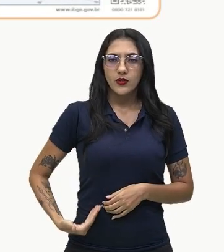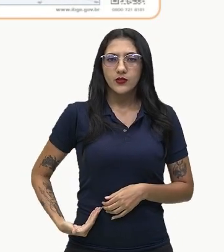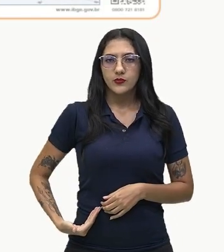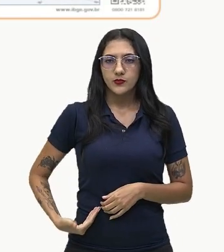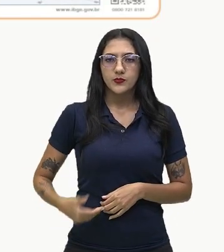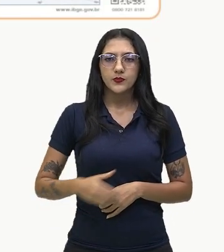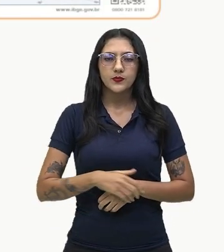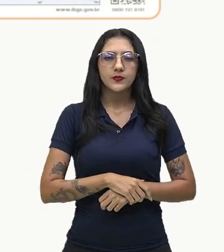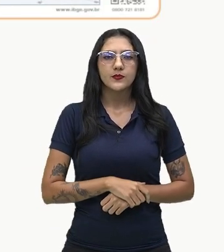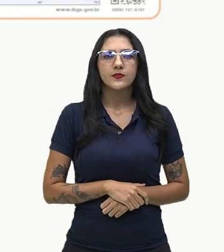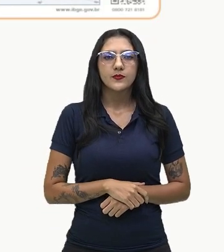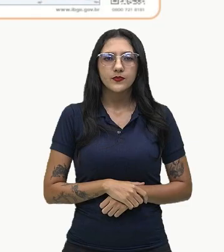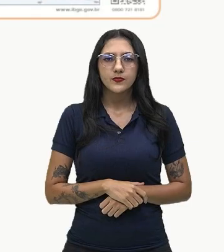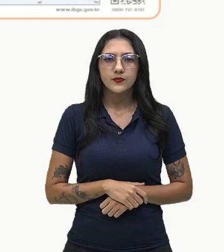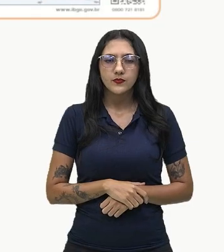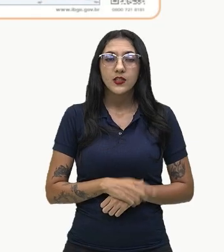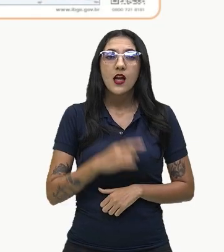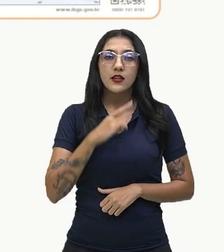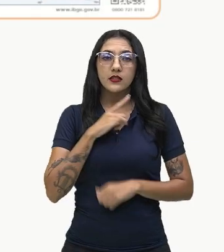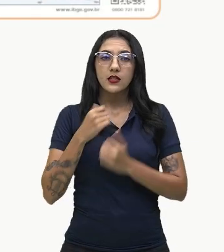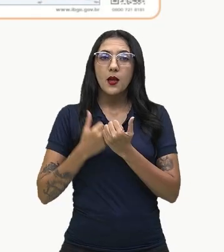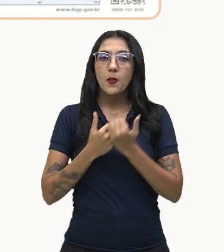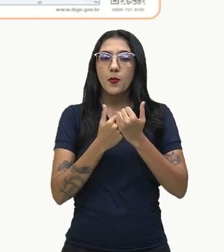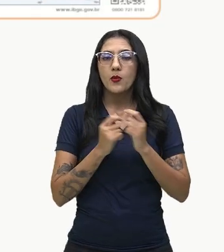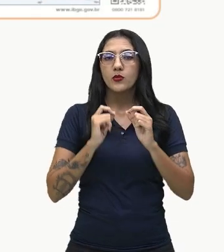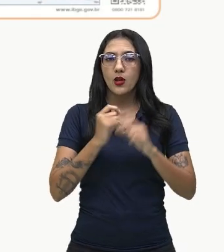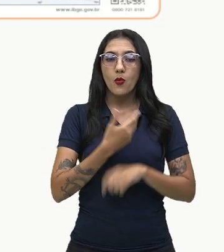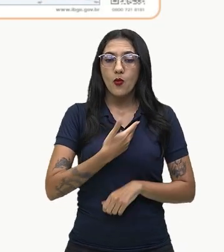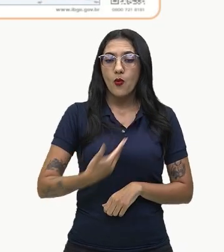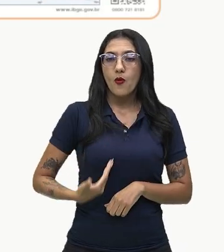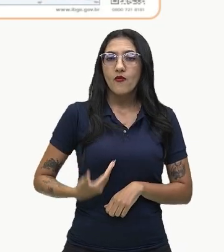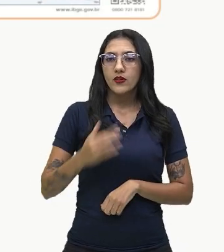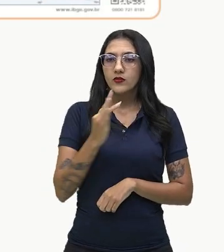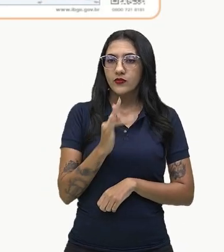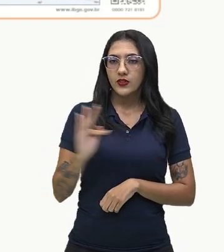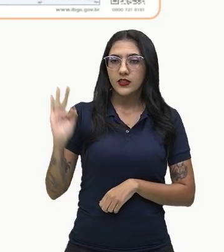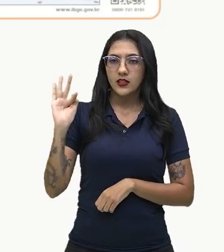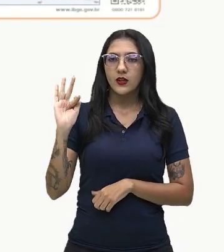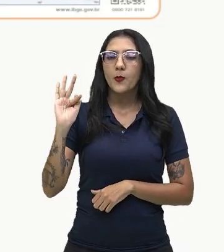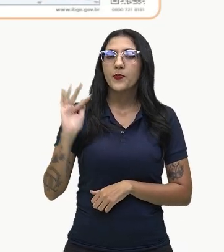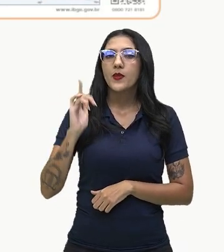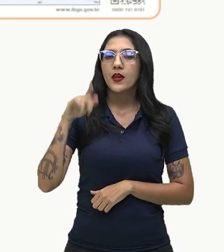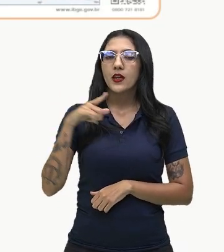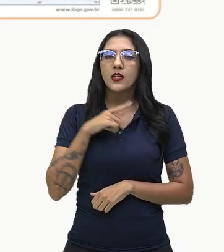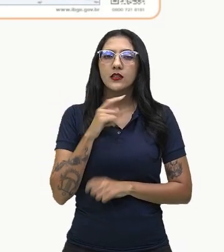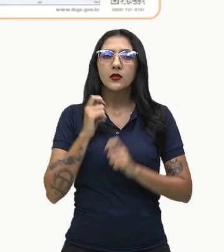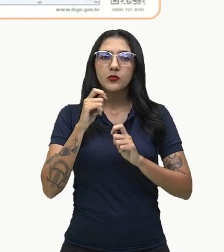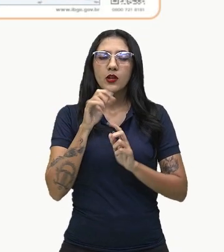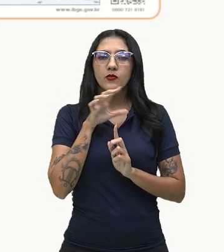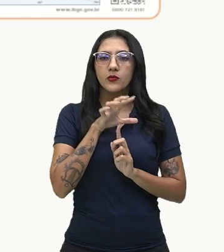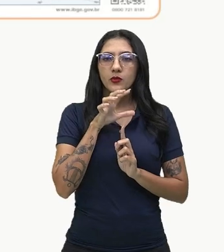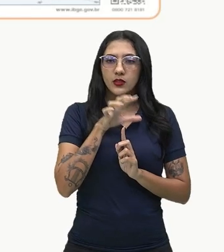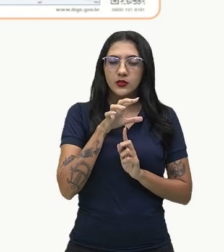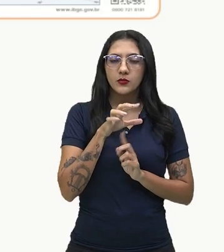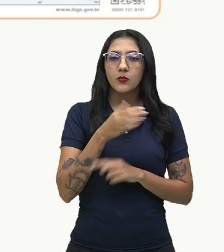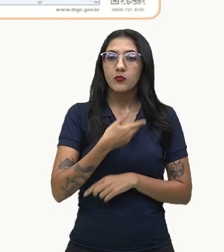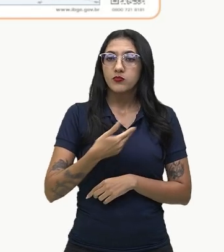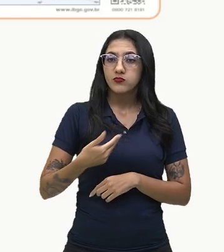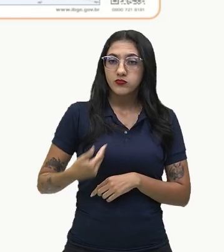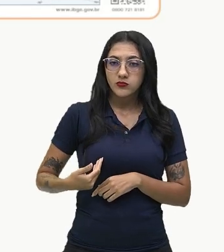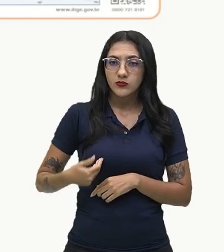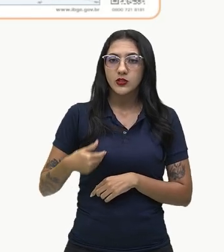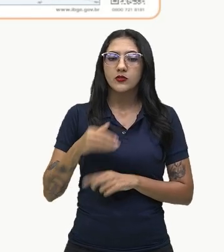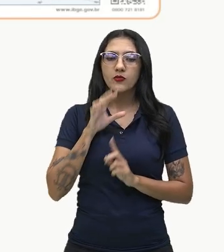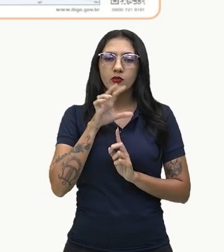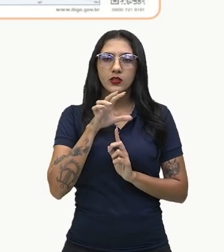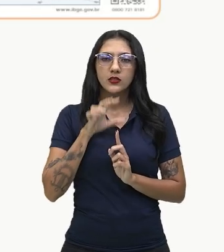tá bom? Que são subordinados a quem? Ao governo federal, que vai administrar quem? O governo federal, ele administra o